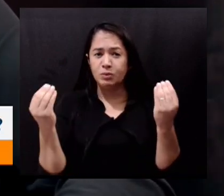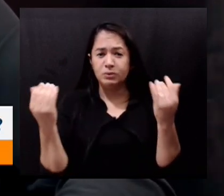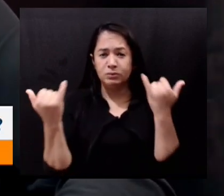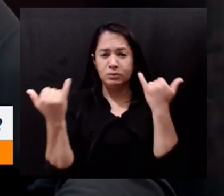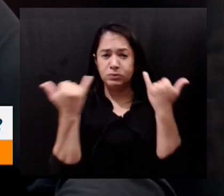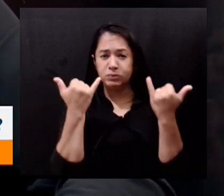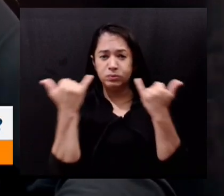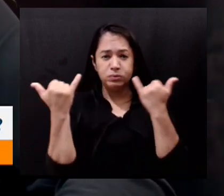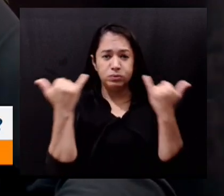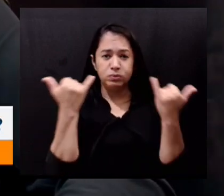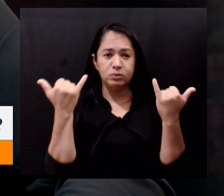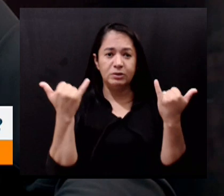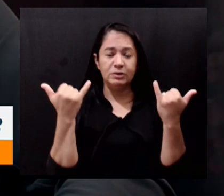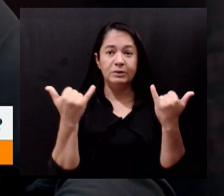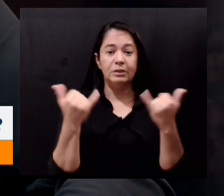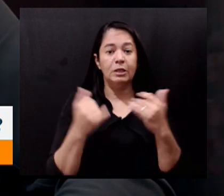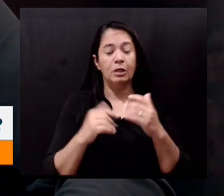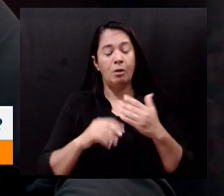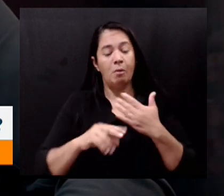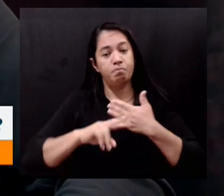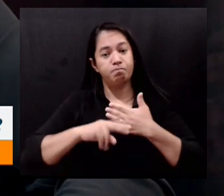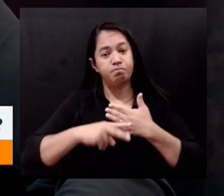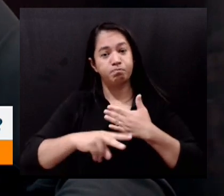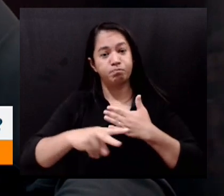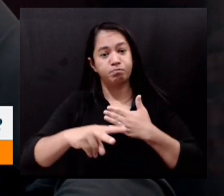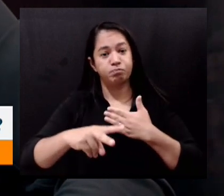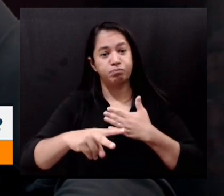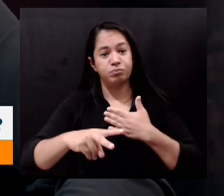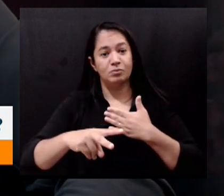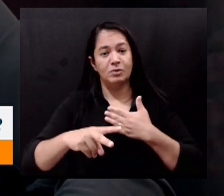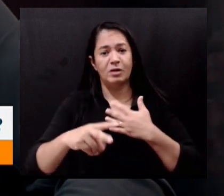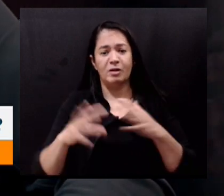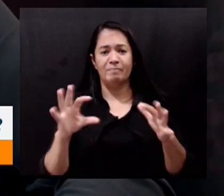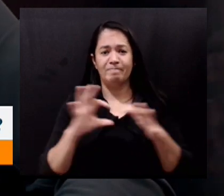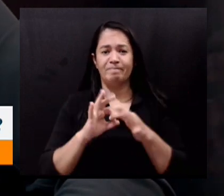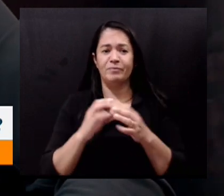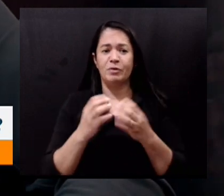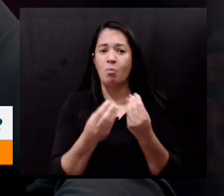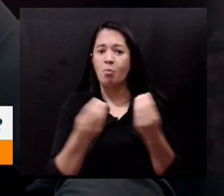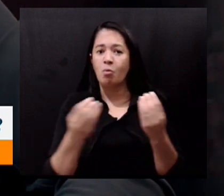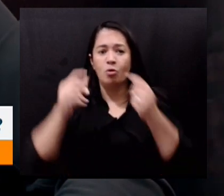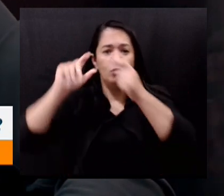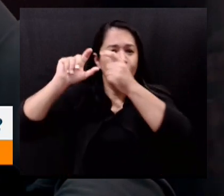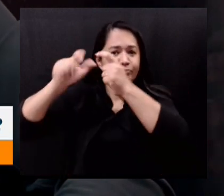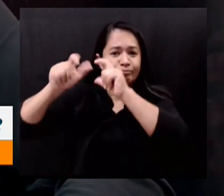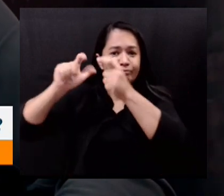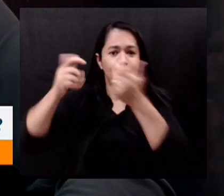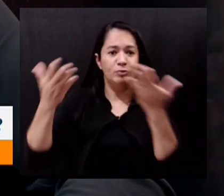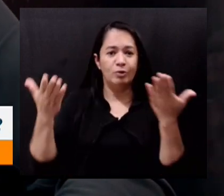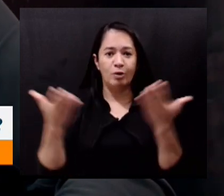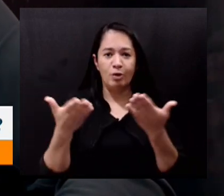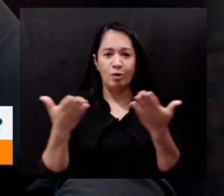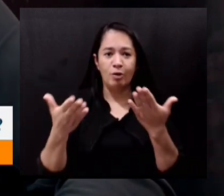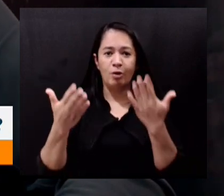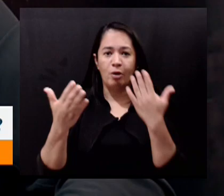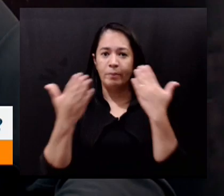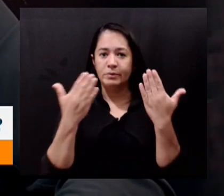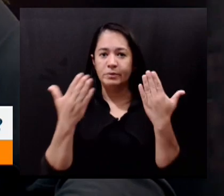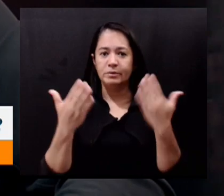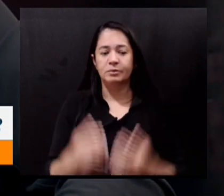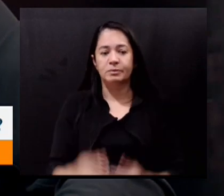tem gerado muitos, está associado a muitos transtornos Uhum. atuais, né, transtornos psíquicos na